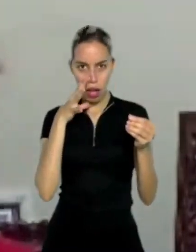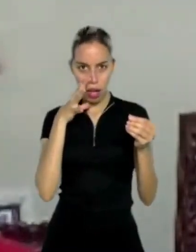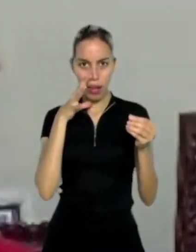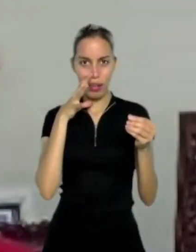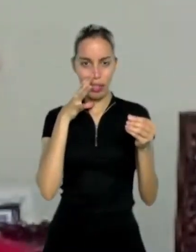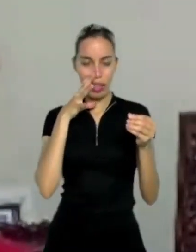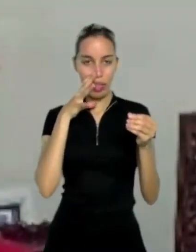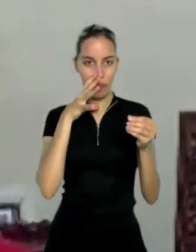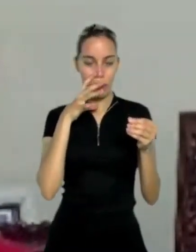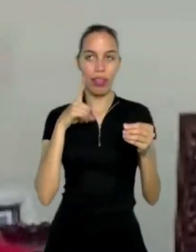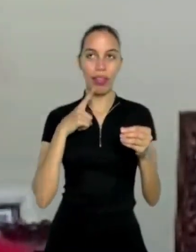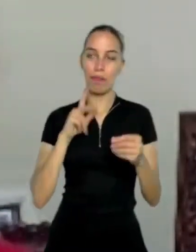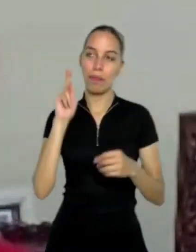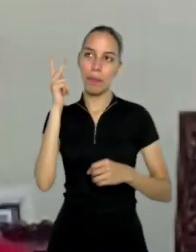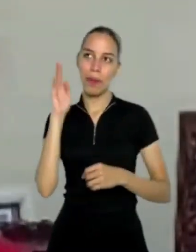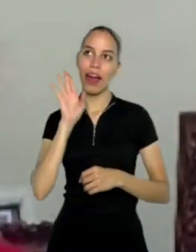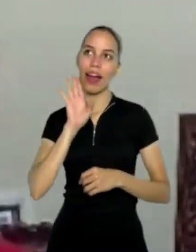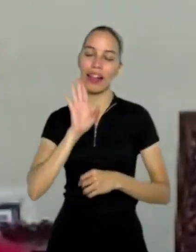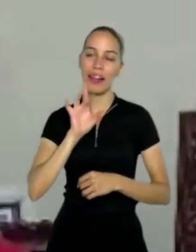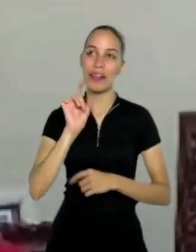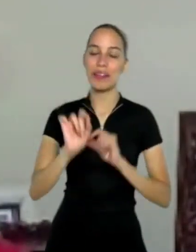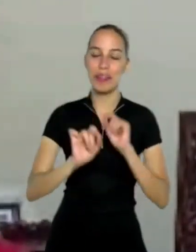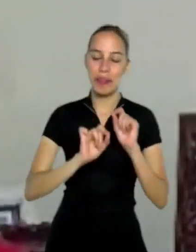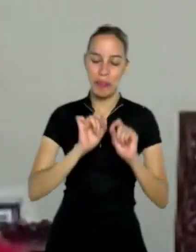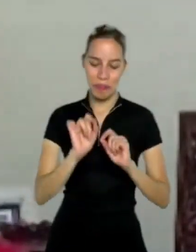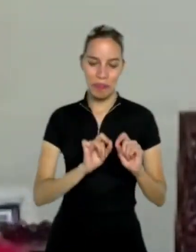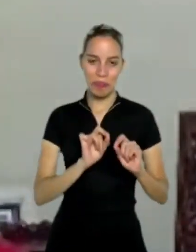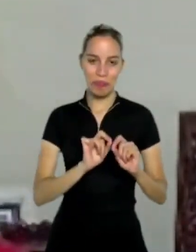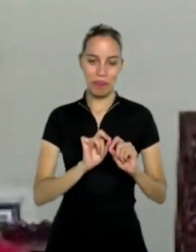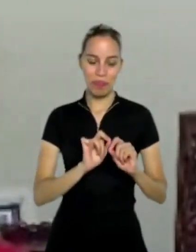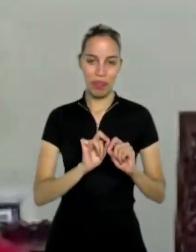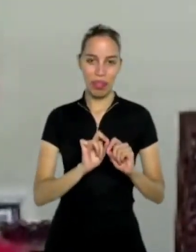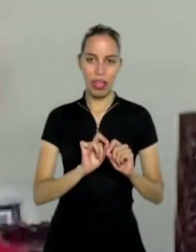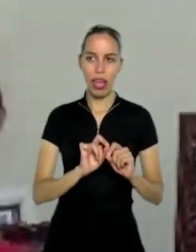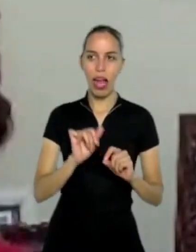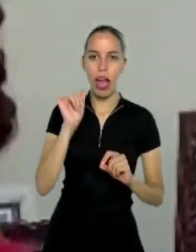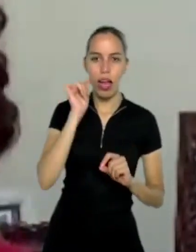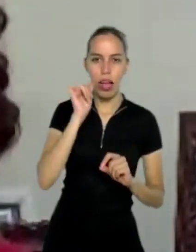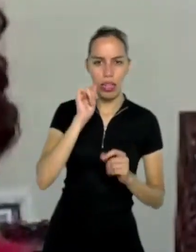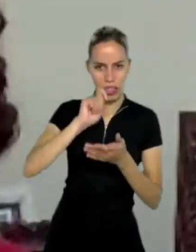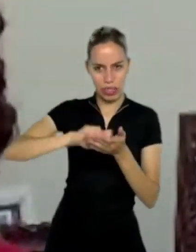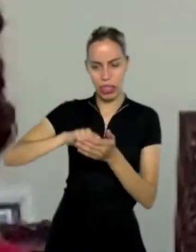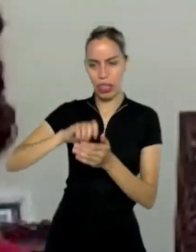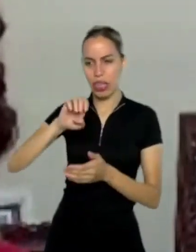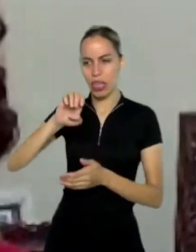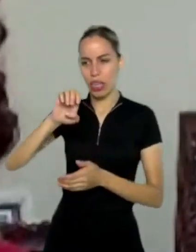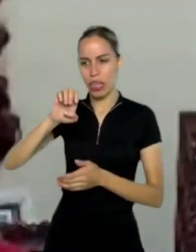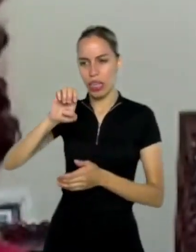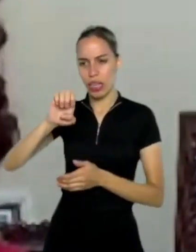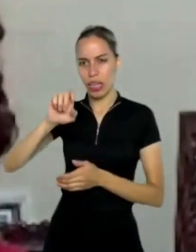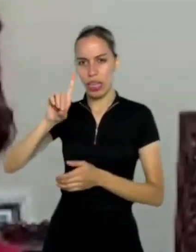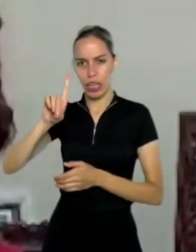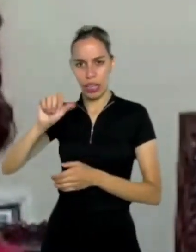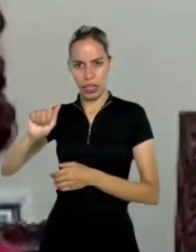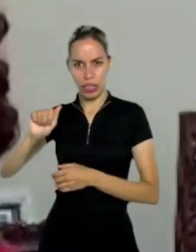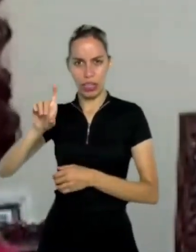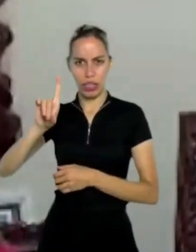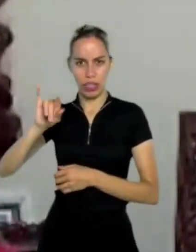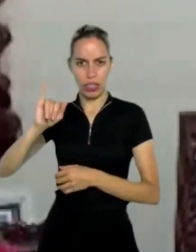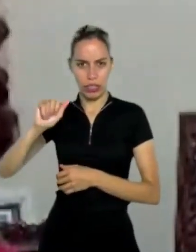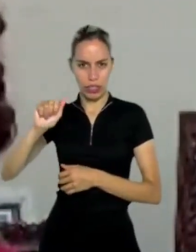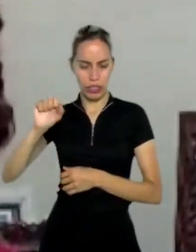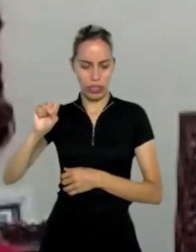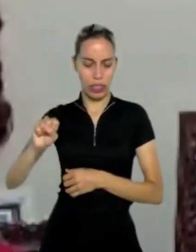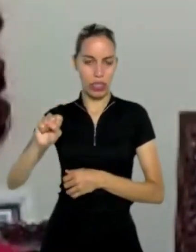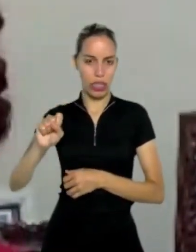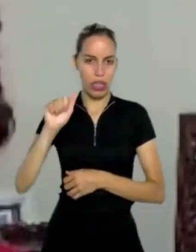tenho uma história interessante que a escritora Ieda Dias, que é a autora do Barquinho Amarelo, Brinquedos